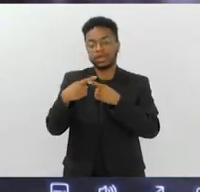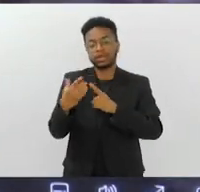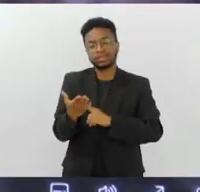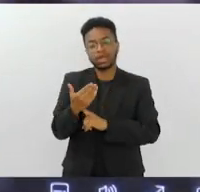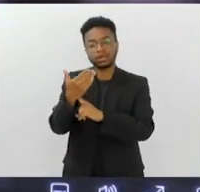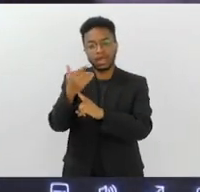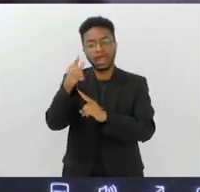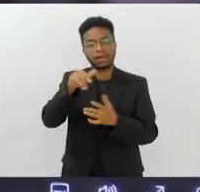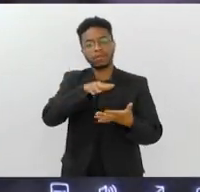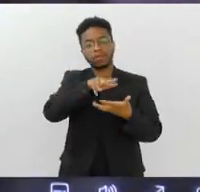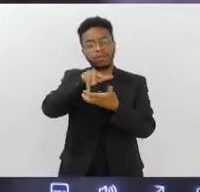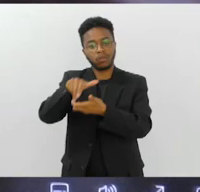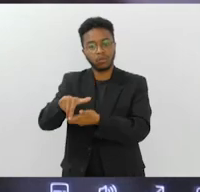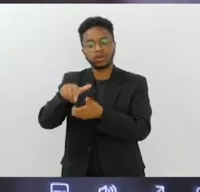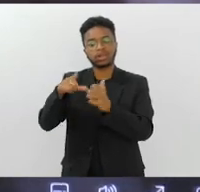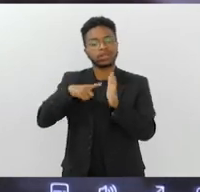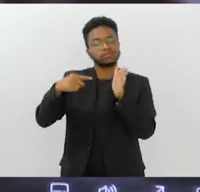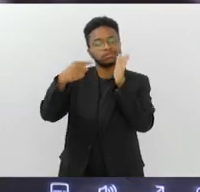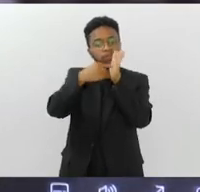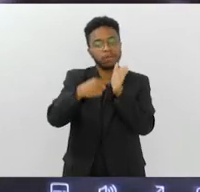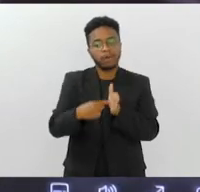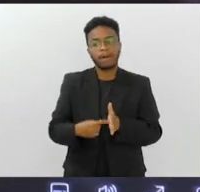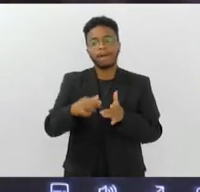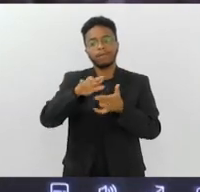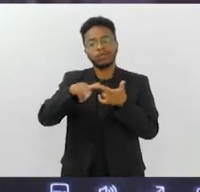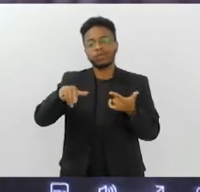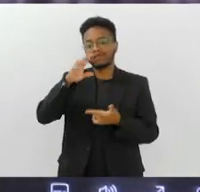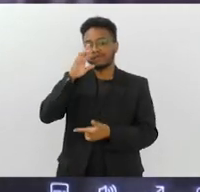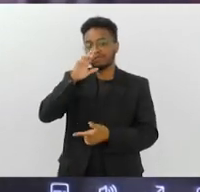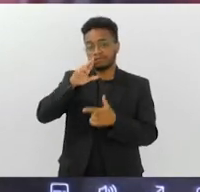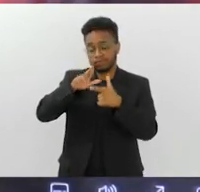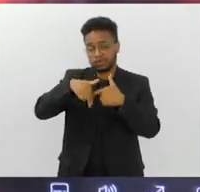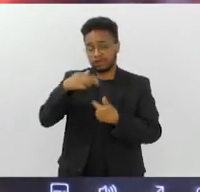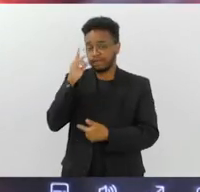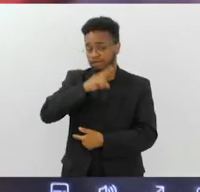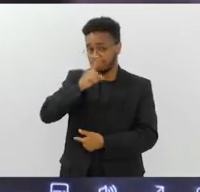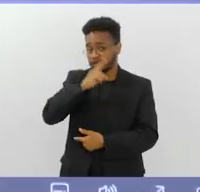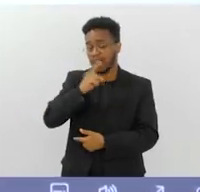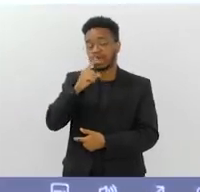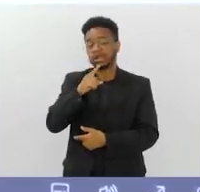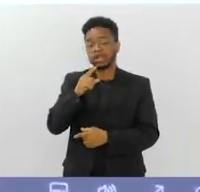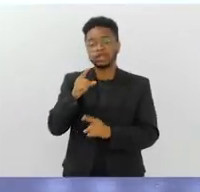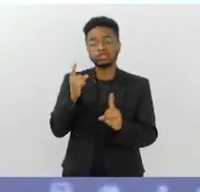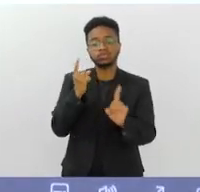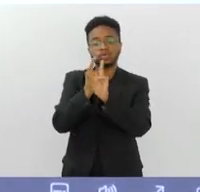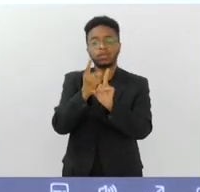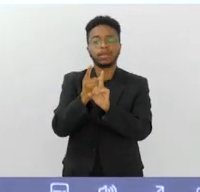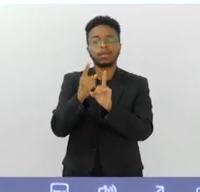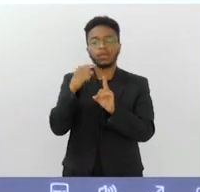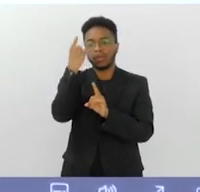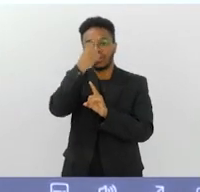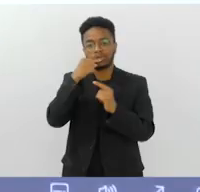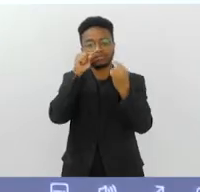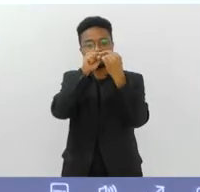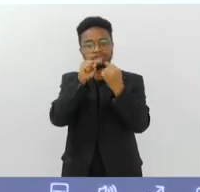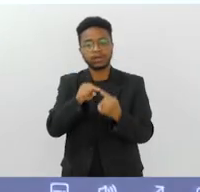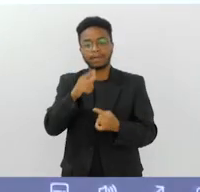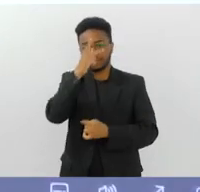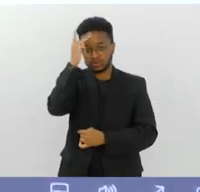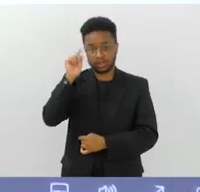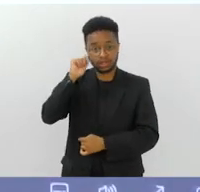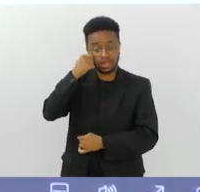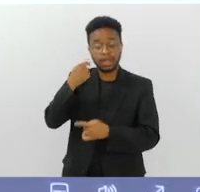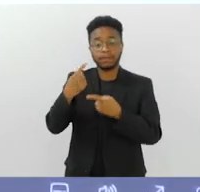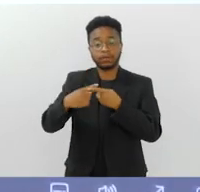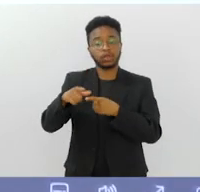é internacionalmente denunciada pelos frequentes erros na identificação de pessoas negras no Campeonato Sergipano um jovem negro